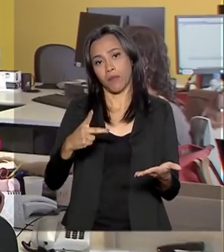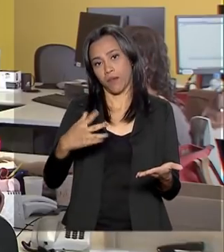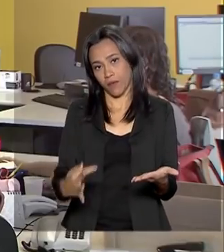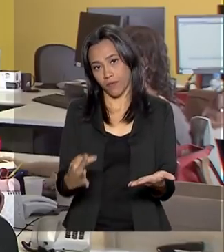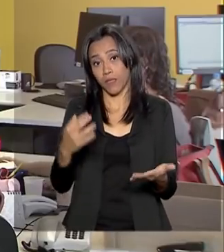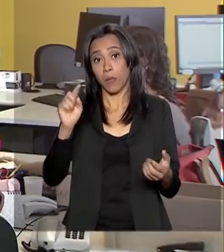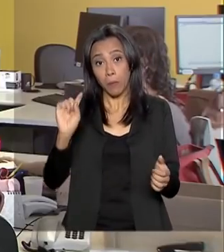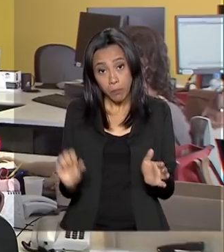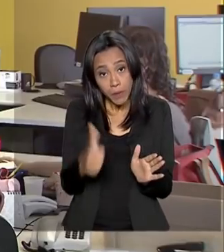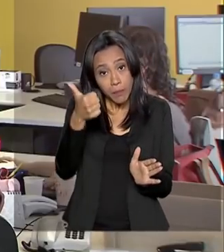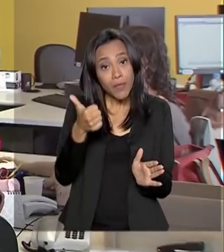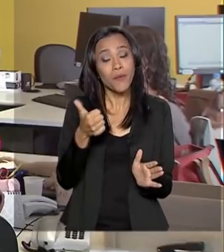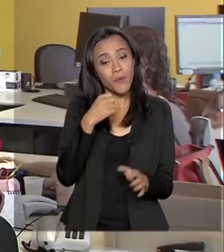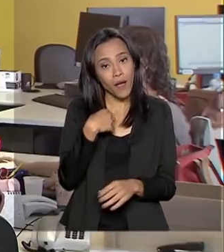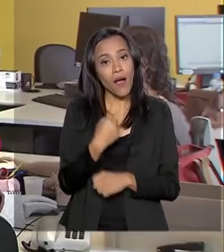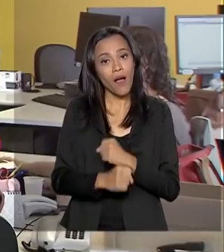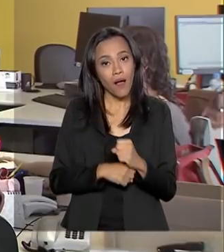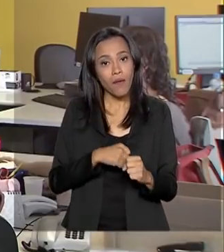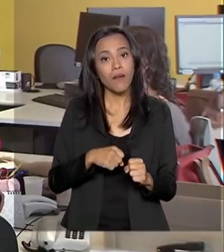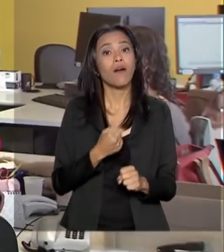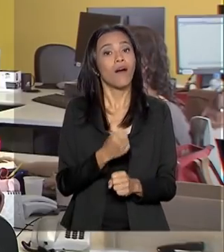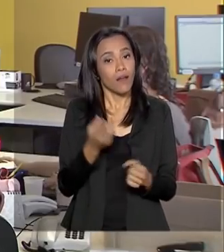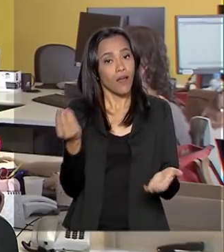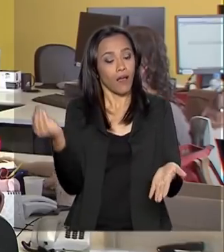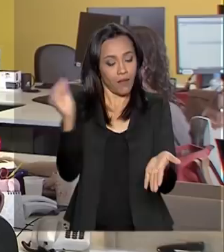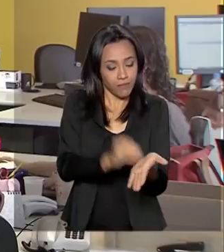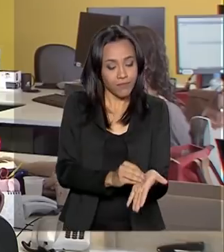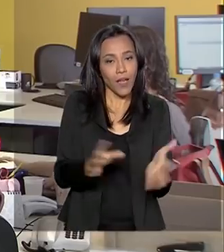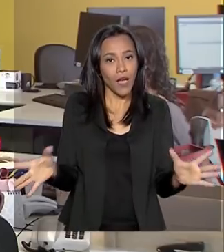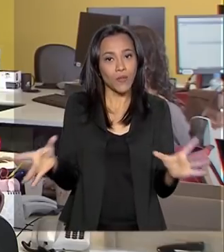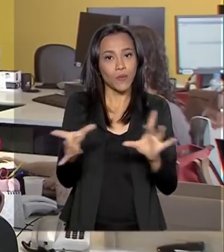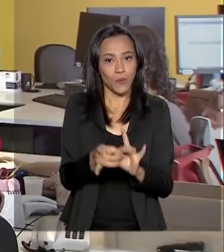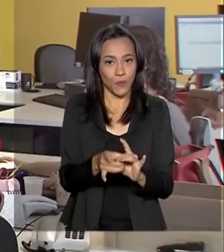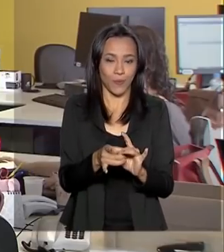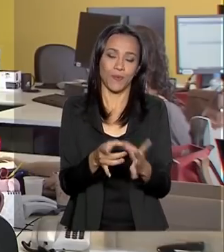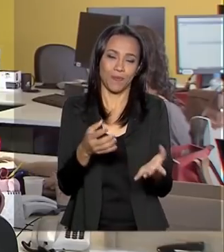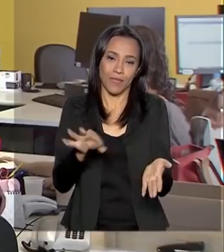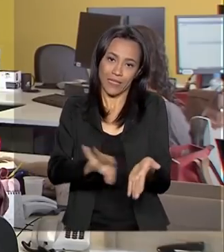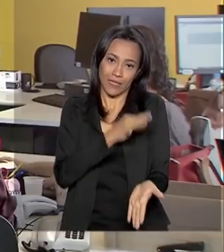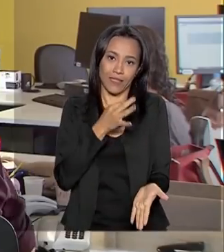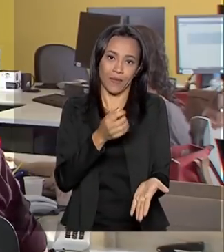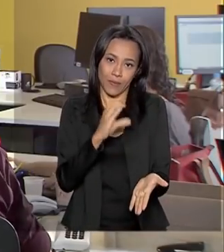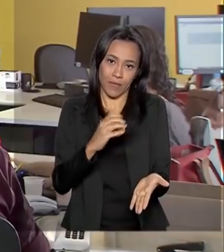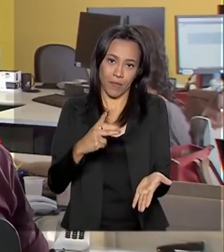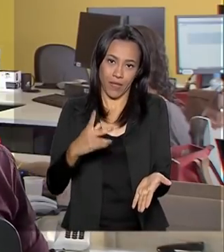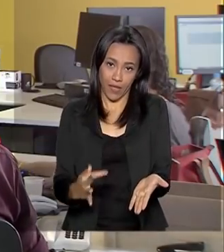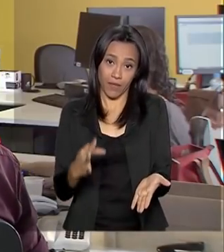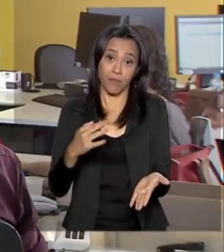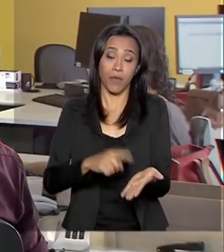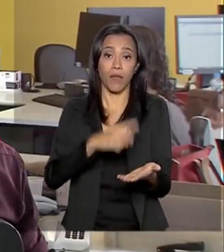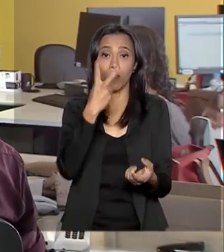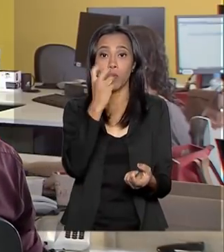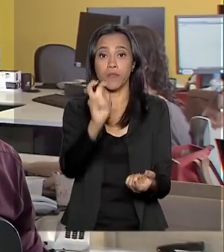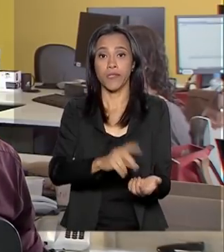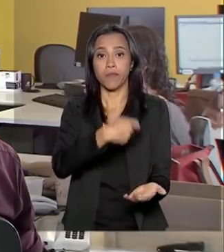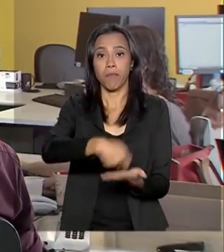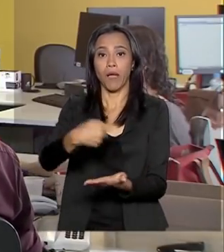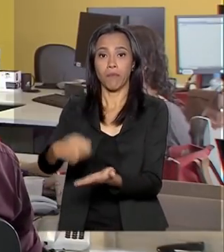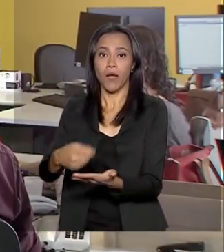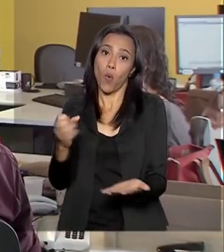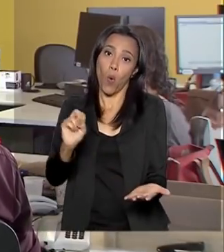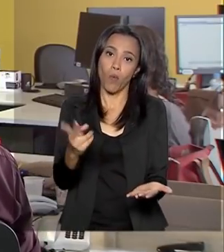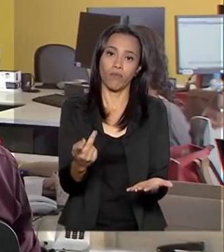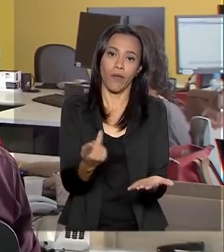primeiro ano em que os boletos do Enem vão estar atrelados ao CPF do participante. A medida evita pagamentos duplicados ou com valores